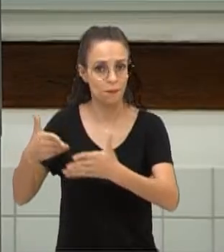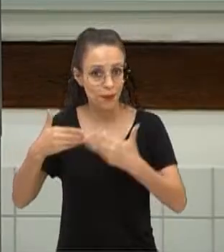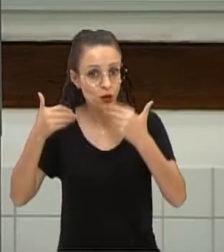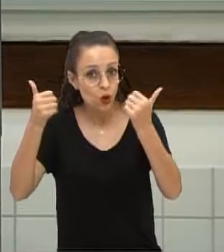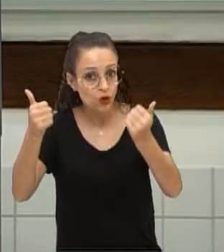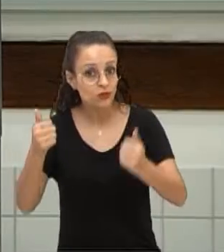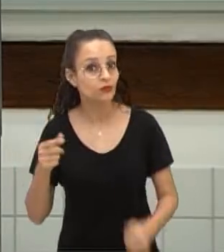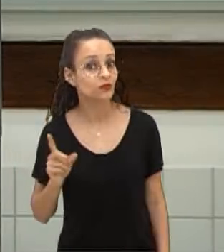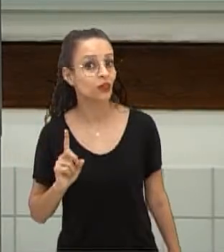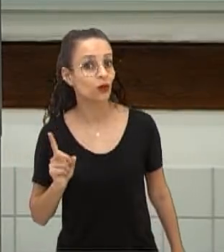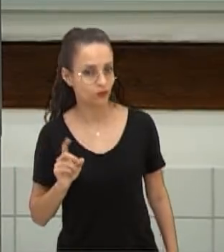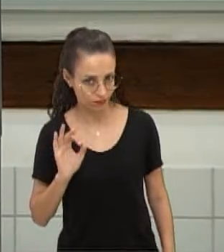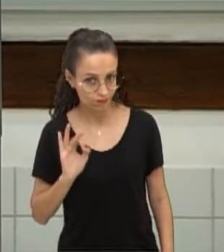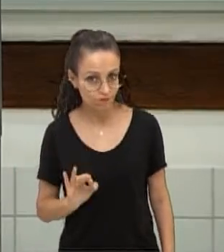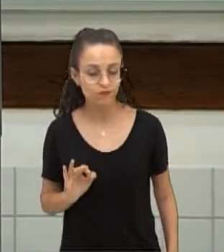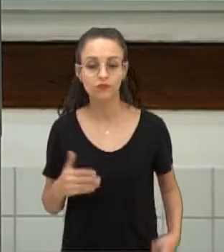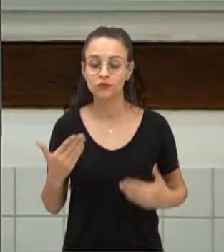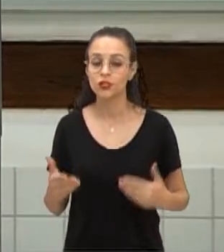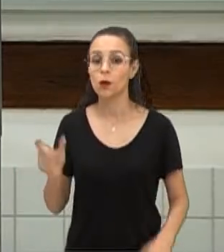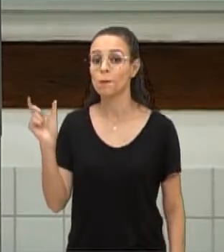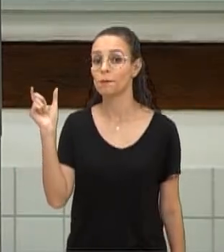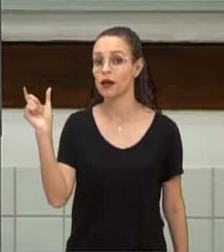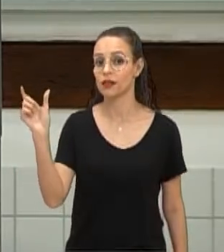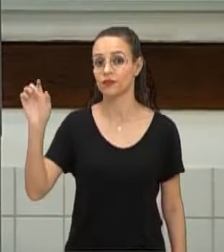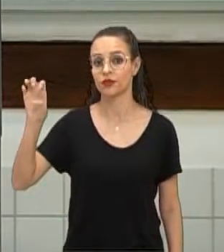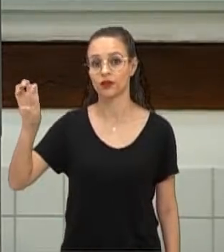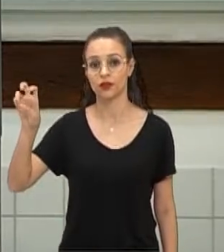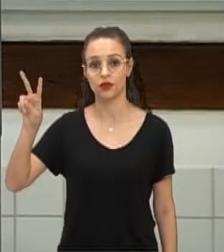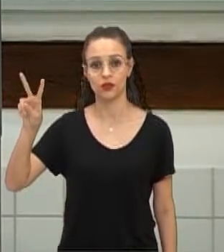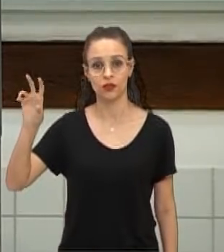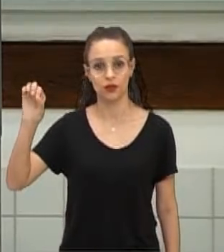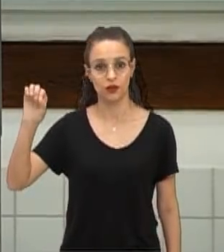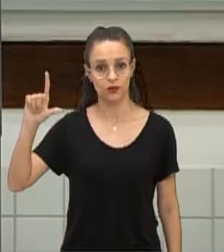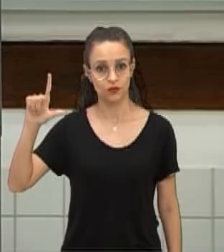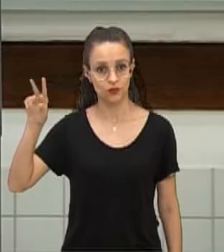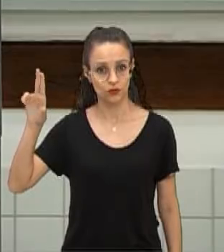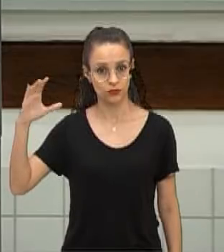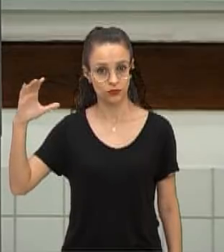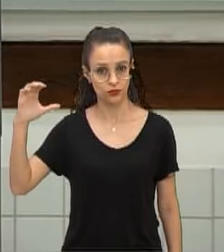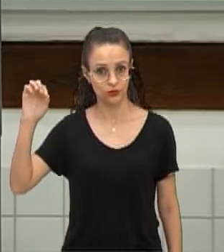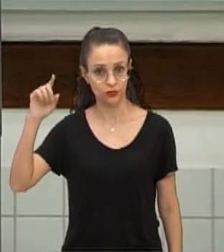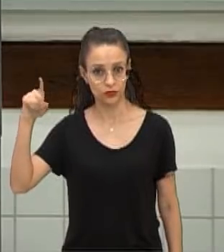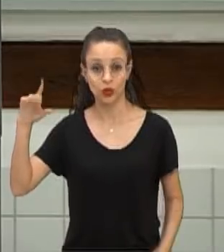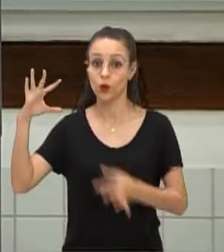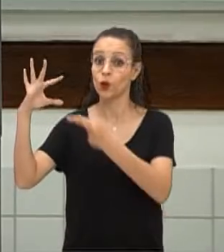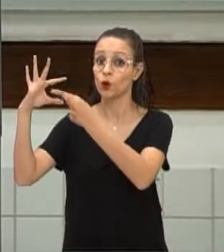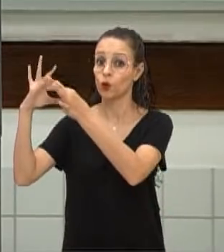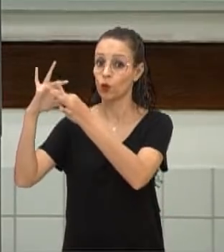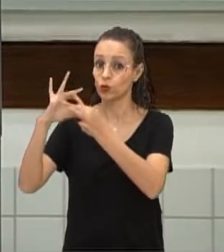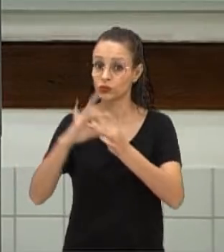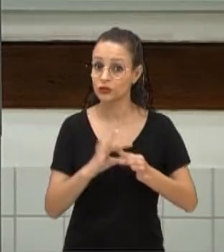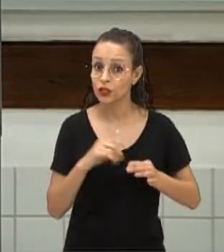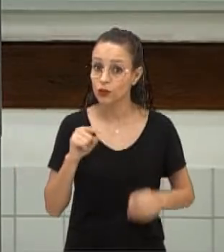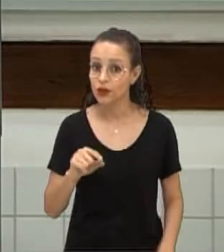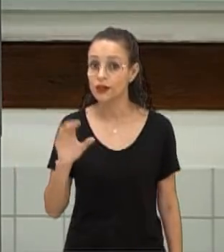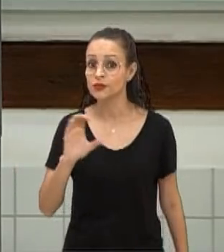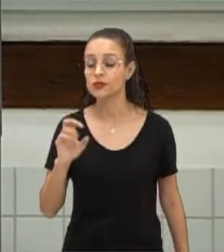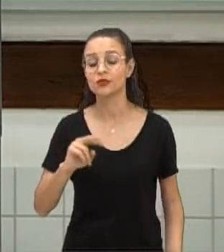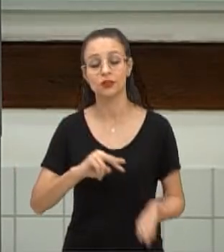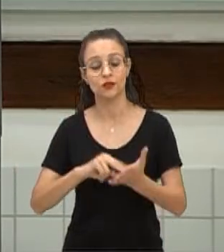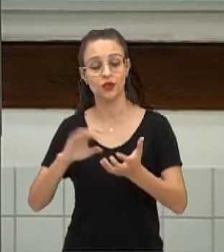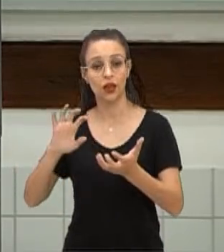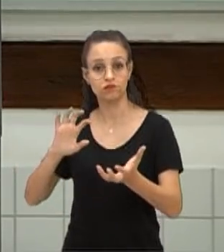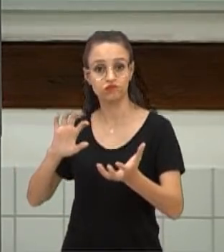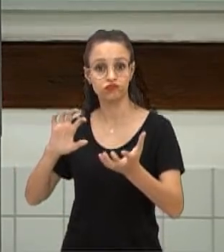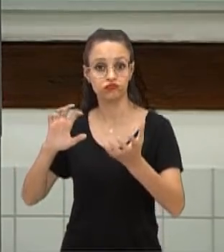melhor. Tá certo? Então a palavra evolução, no nosso contexto aqui, ele quer dizer